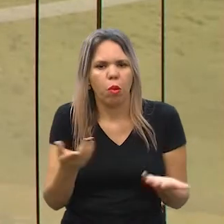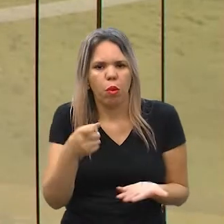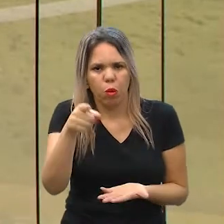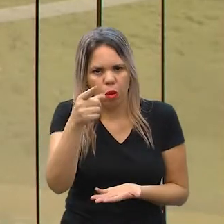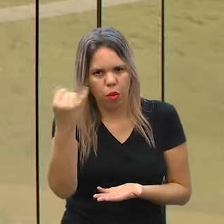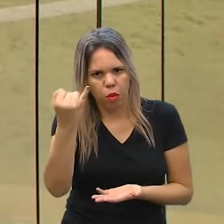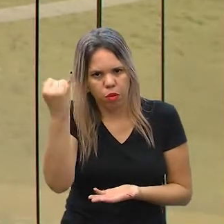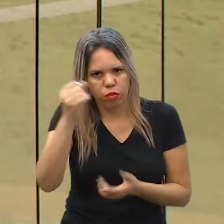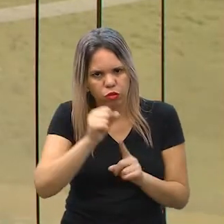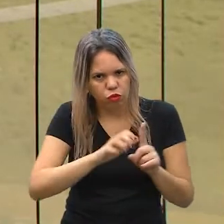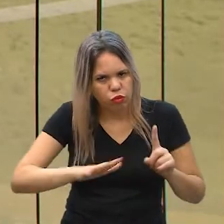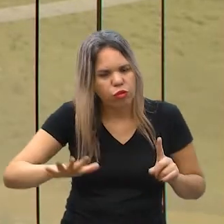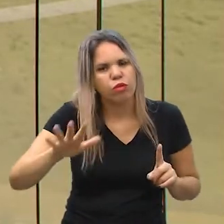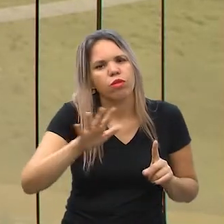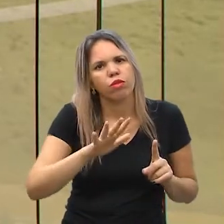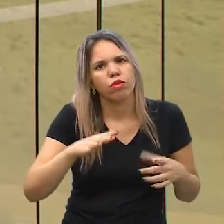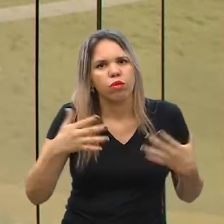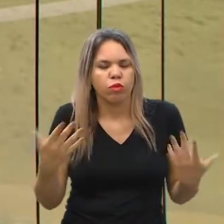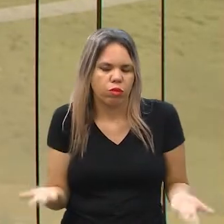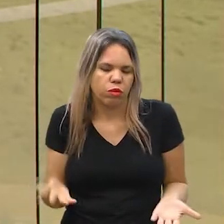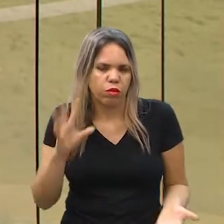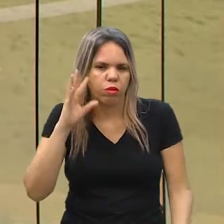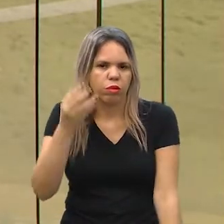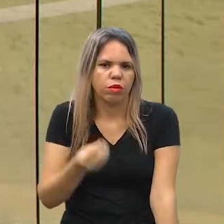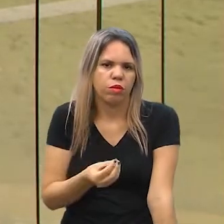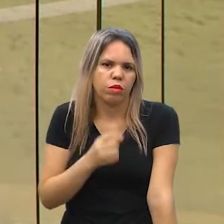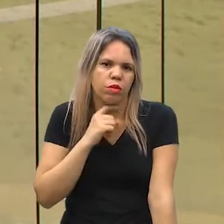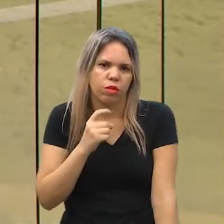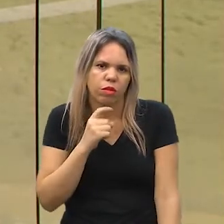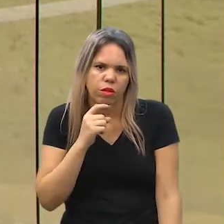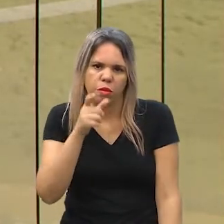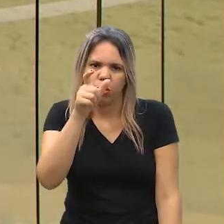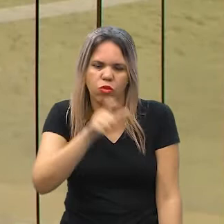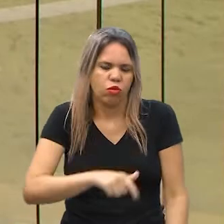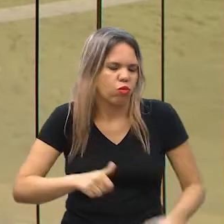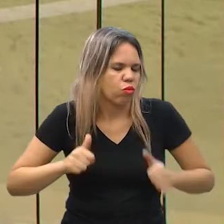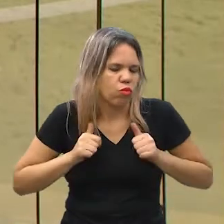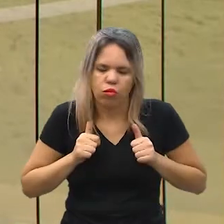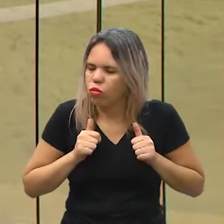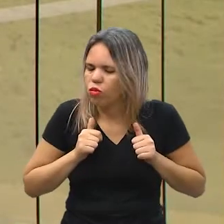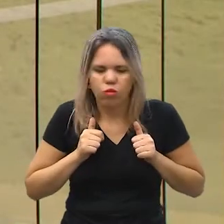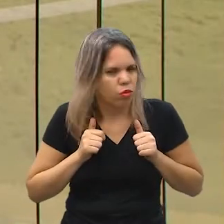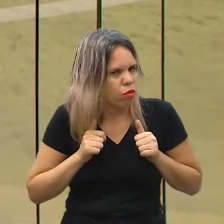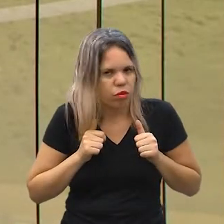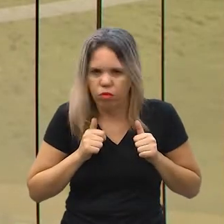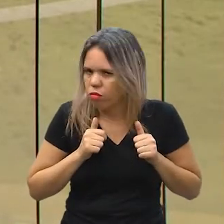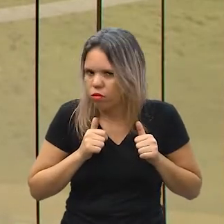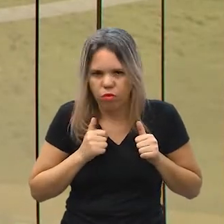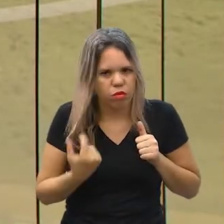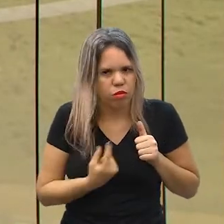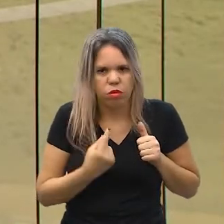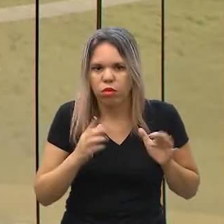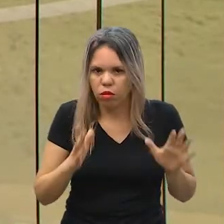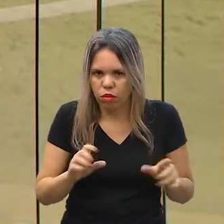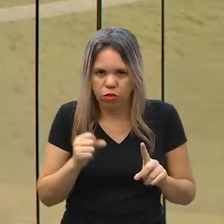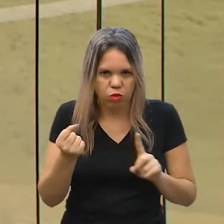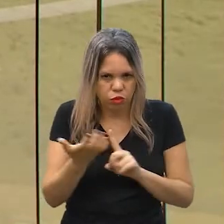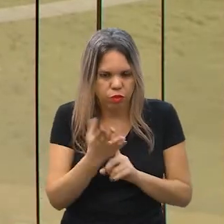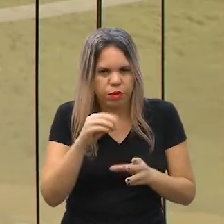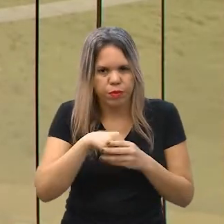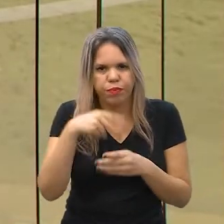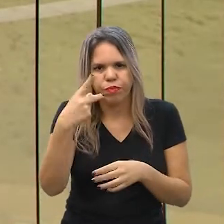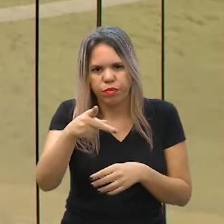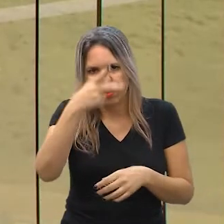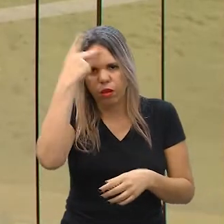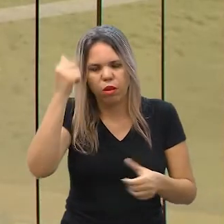quão ele é importante para a sociedade, ou seja, entender que nenhum indivíduo é neutro, não existe neutralidade dentro da sociedade, até mesmo